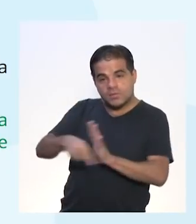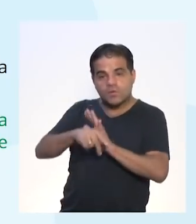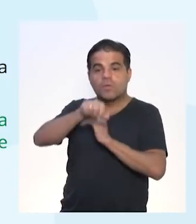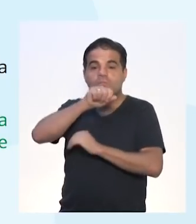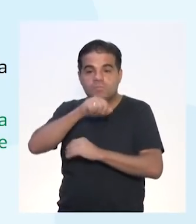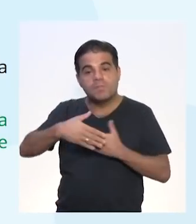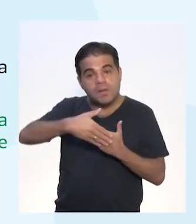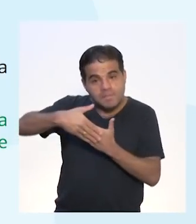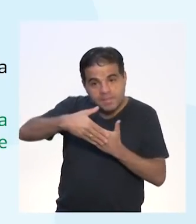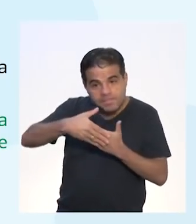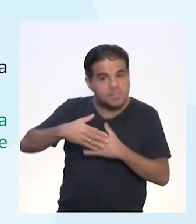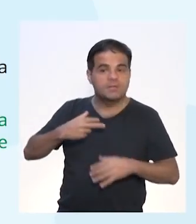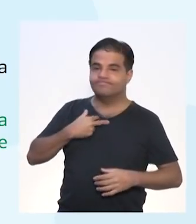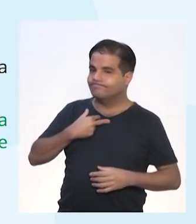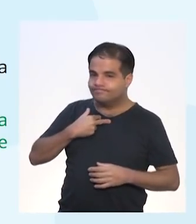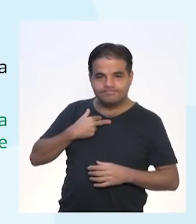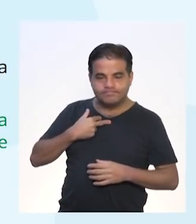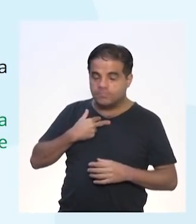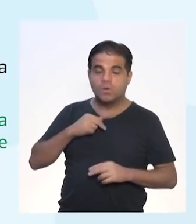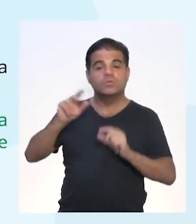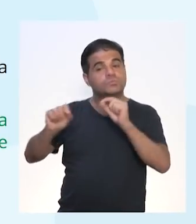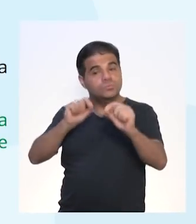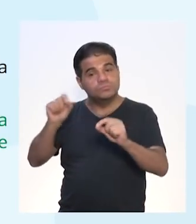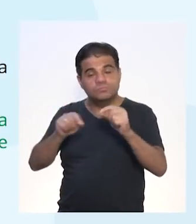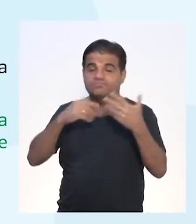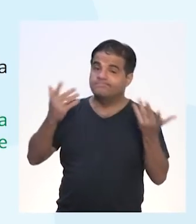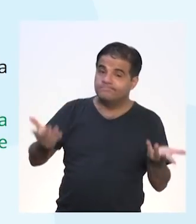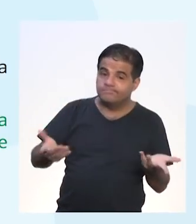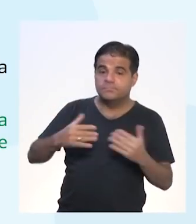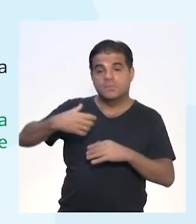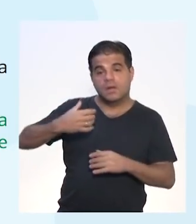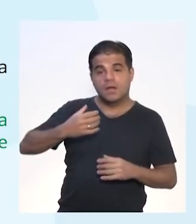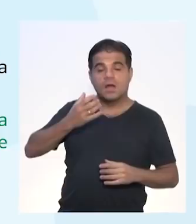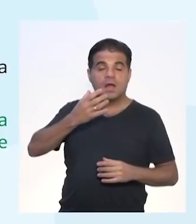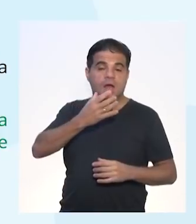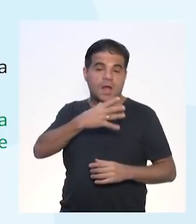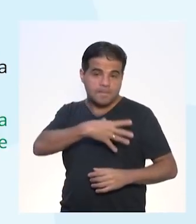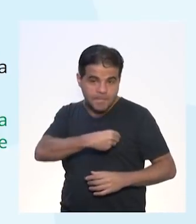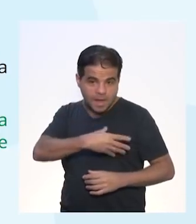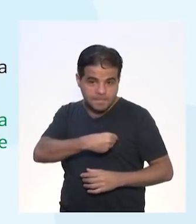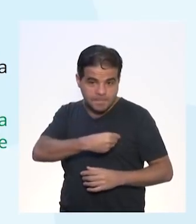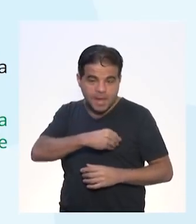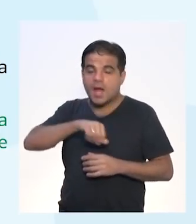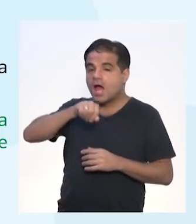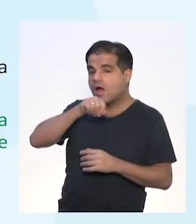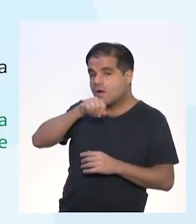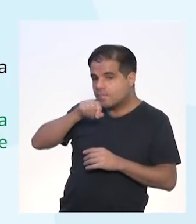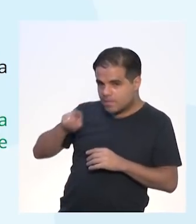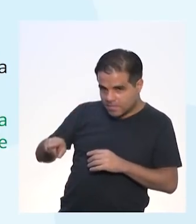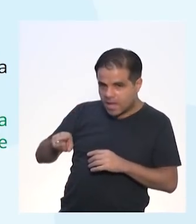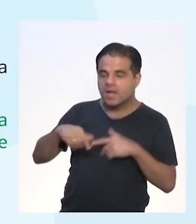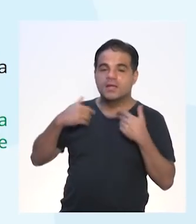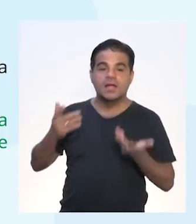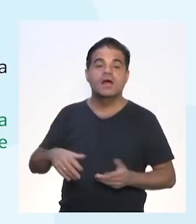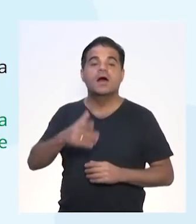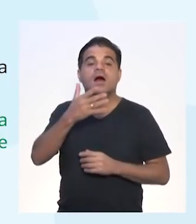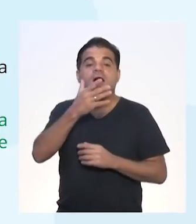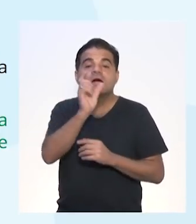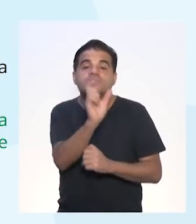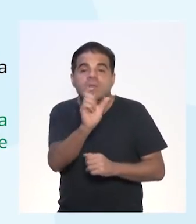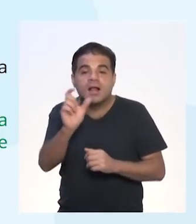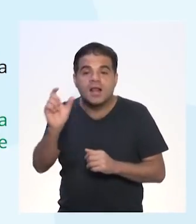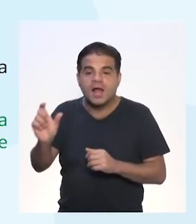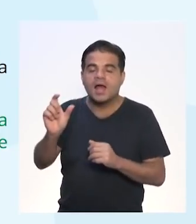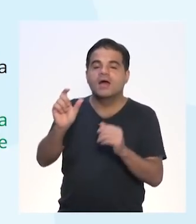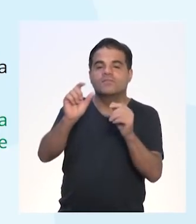para os bebês que não podem, por algum motivo, mamar em suas mães, ok? E a 4, as palavras estão escritas